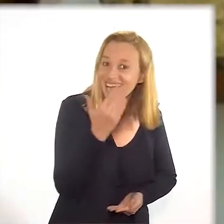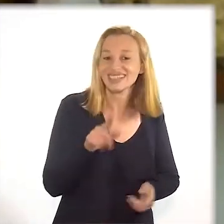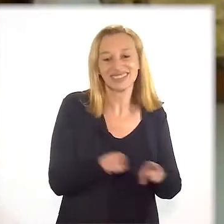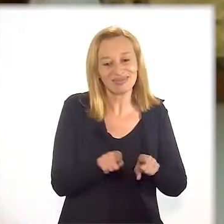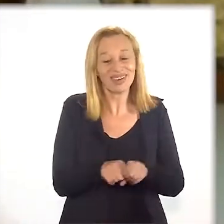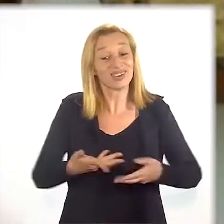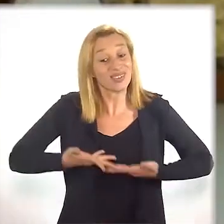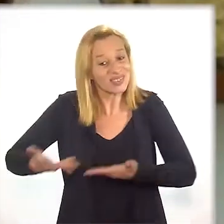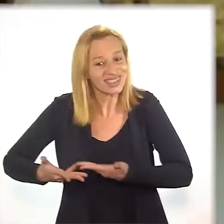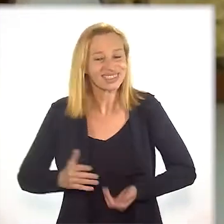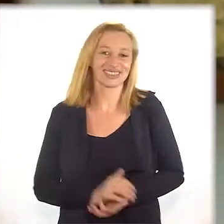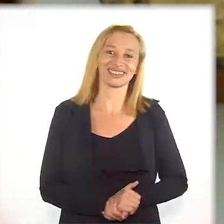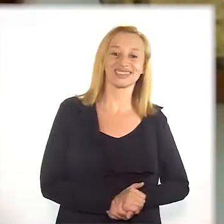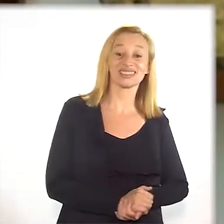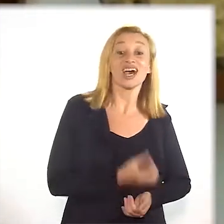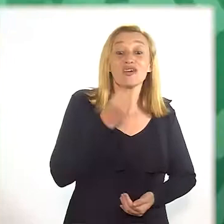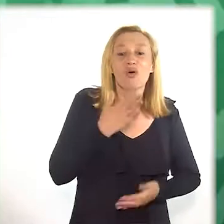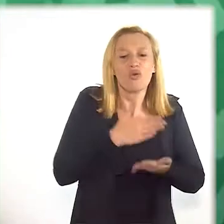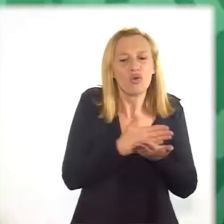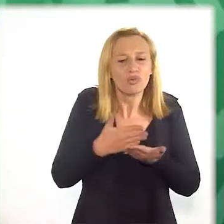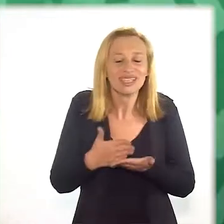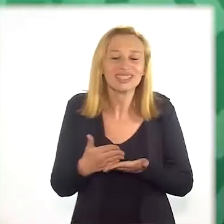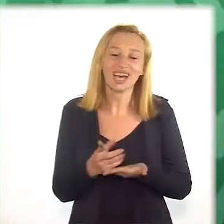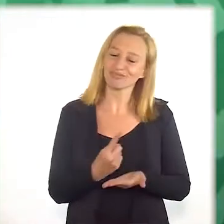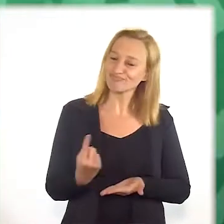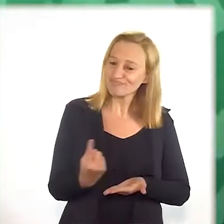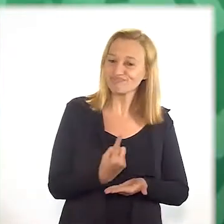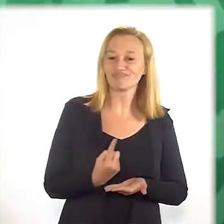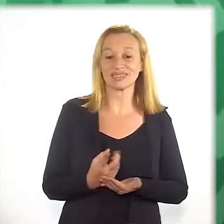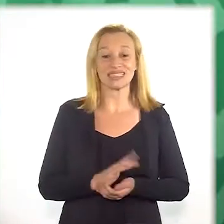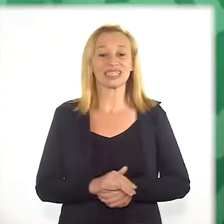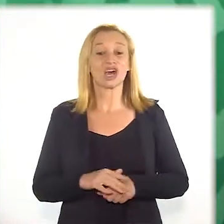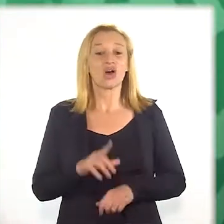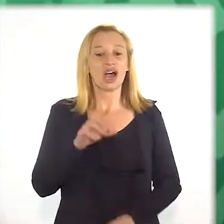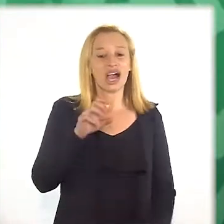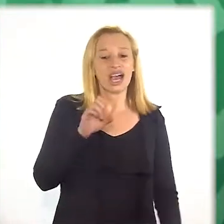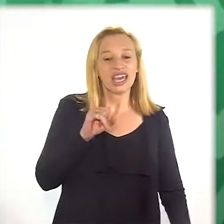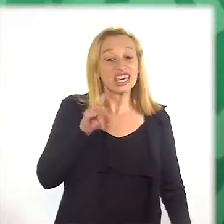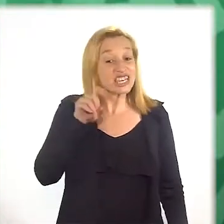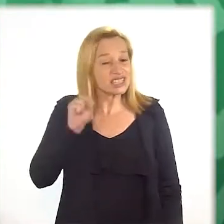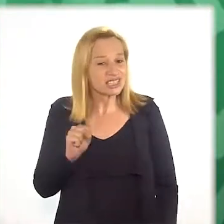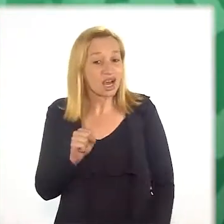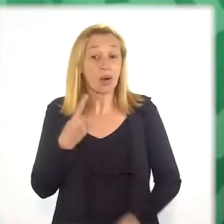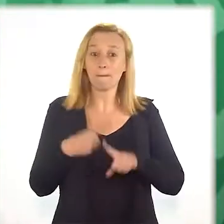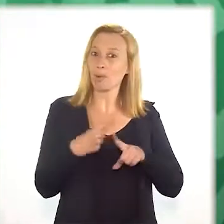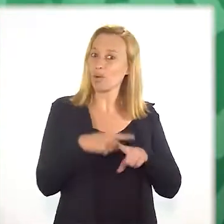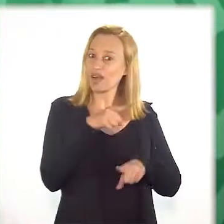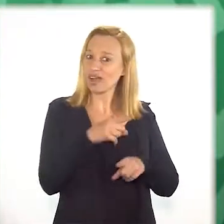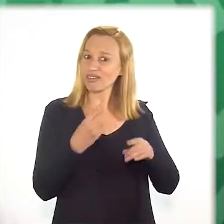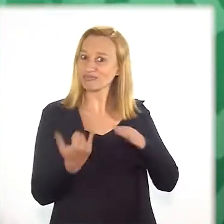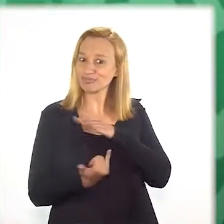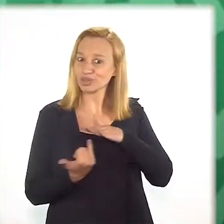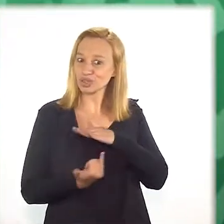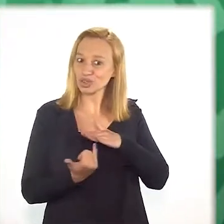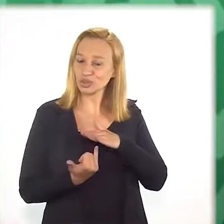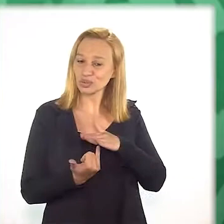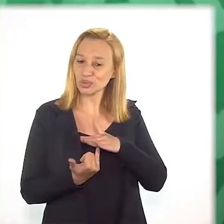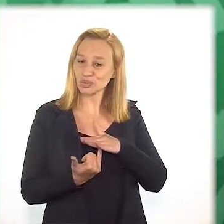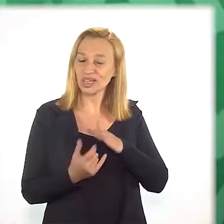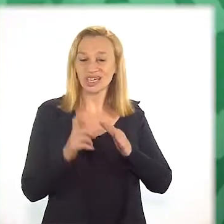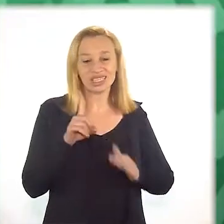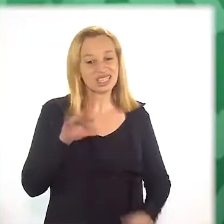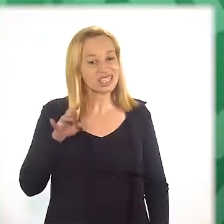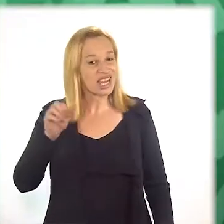agradeço o convite, obrigada. Bom, eu vou começar essa nossa conversa com a Elisa, porque a Elisa, no Instituto